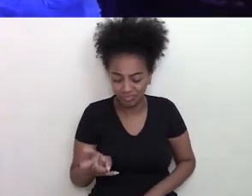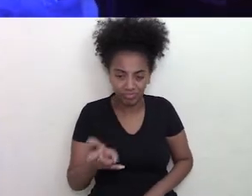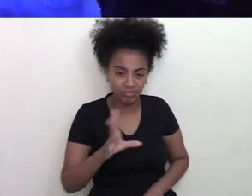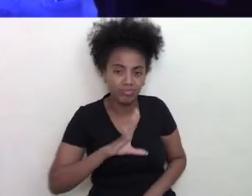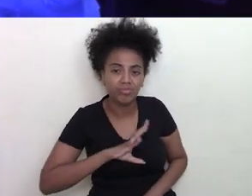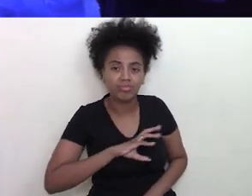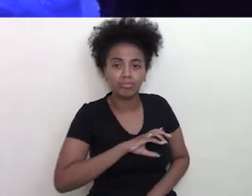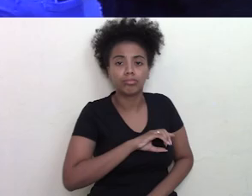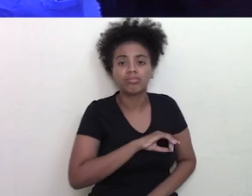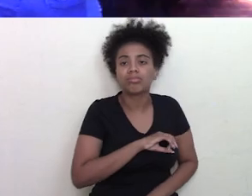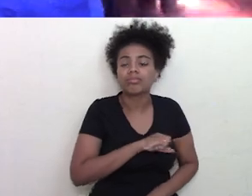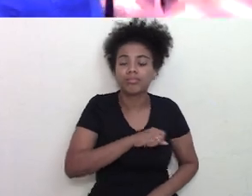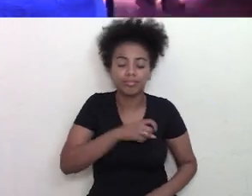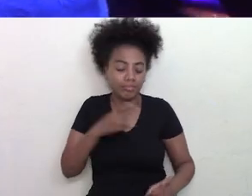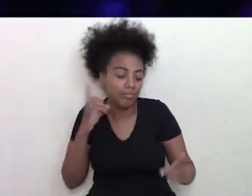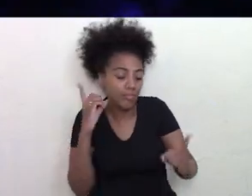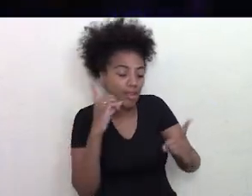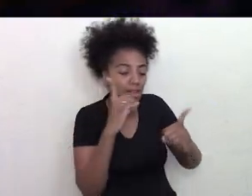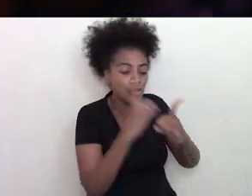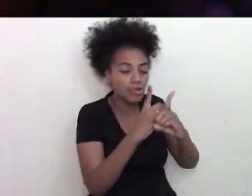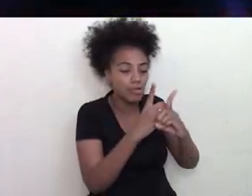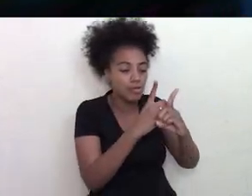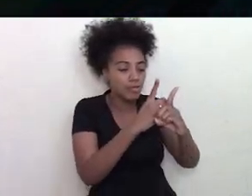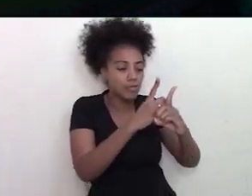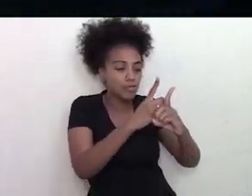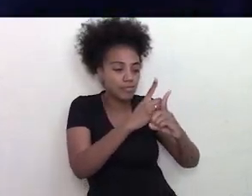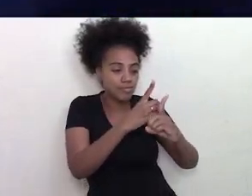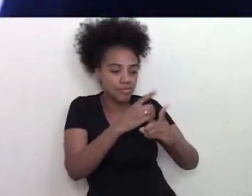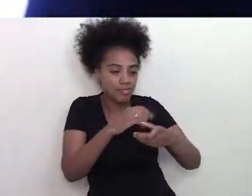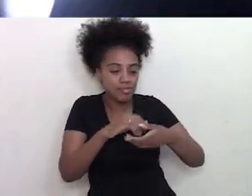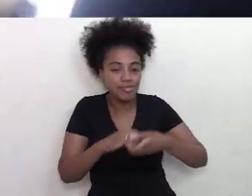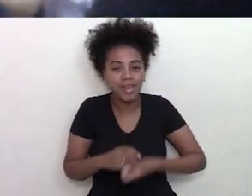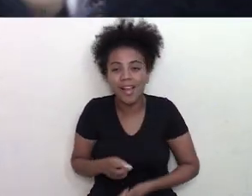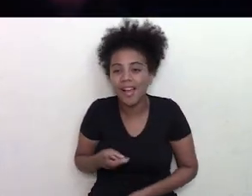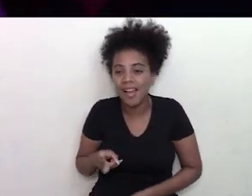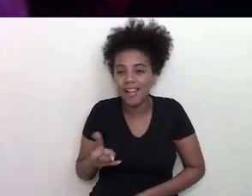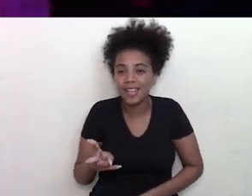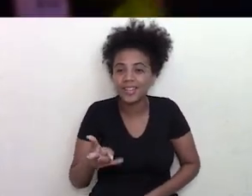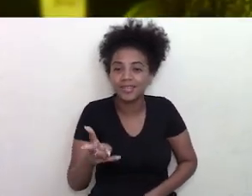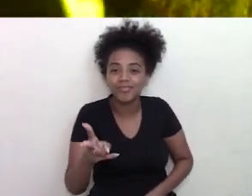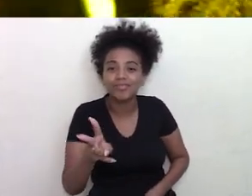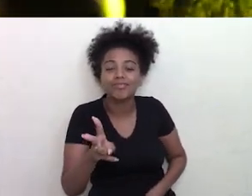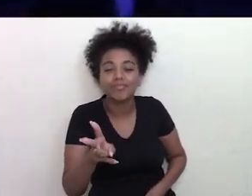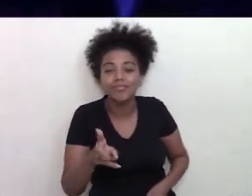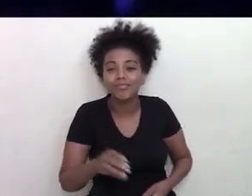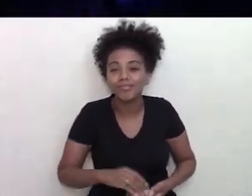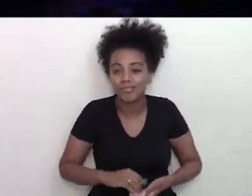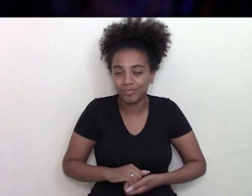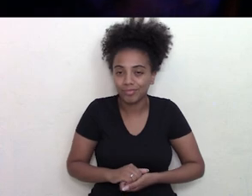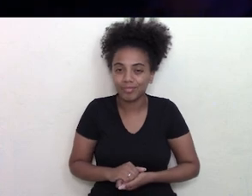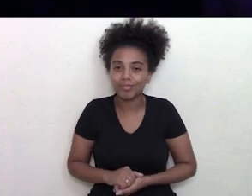amor encontre a gente. Nosso caso vai